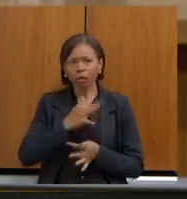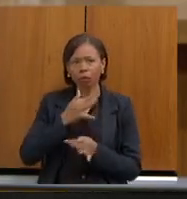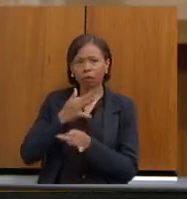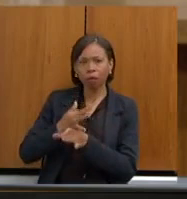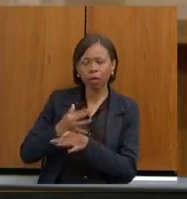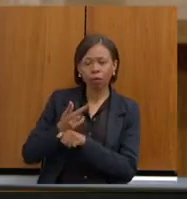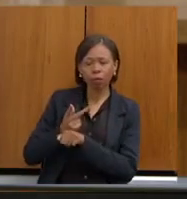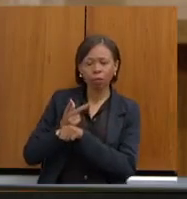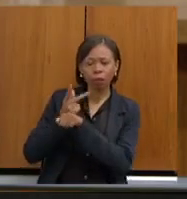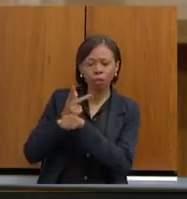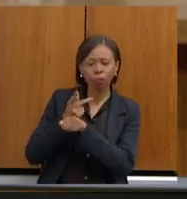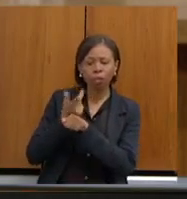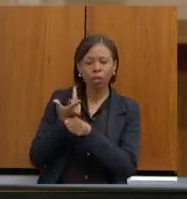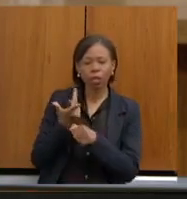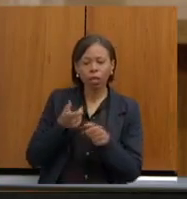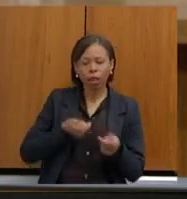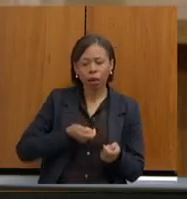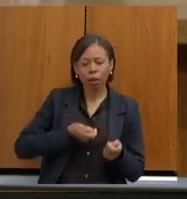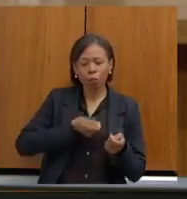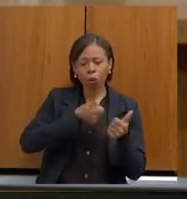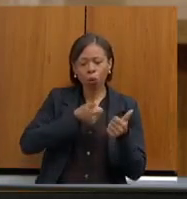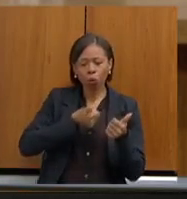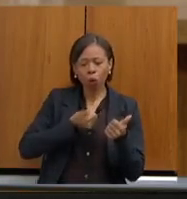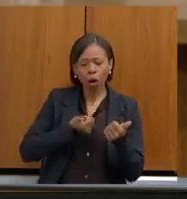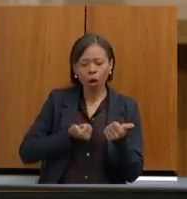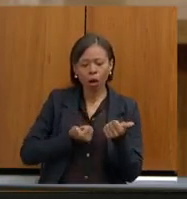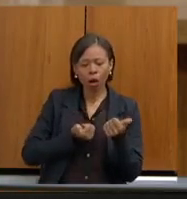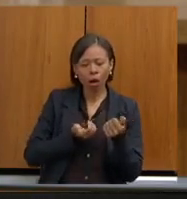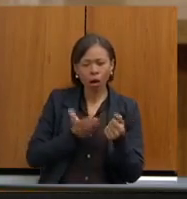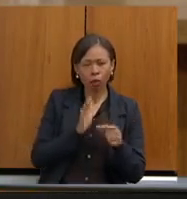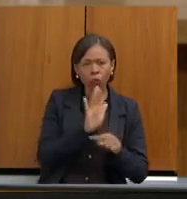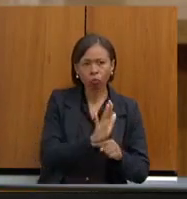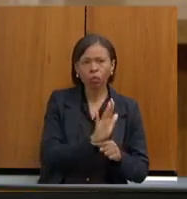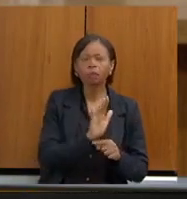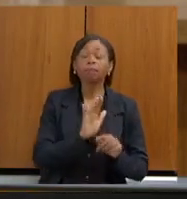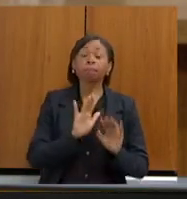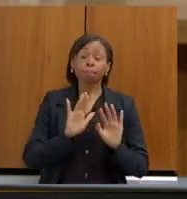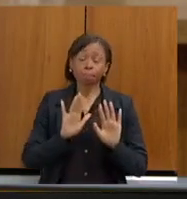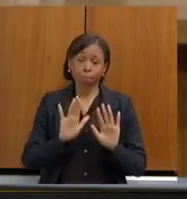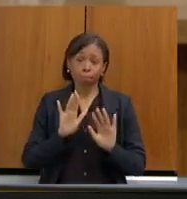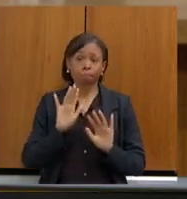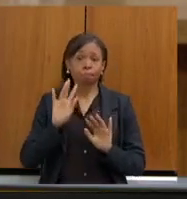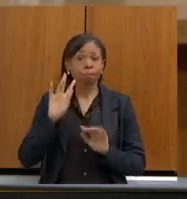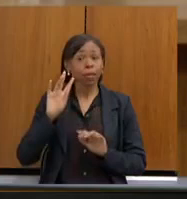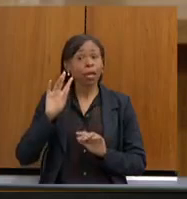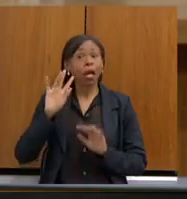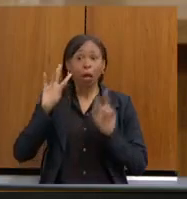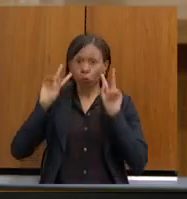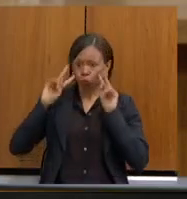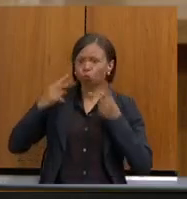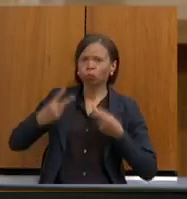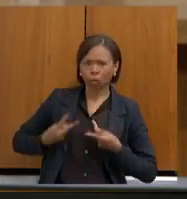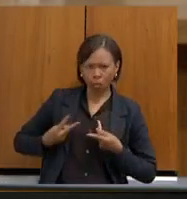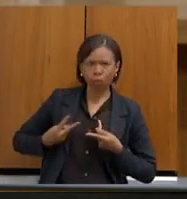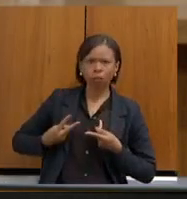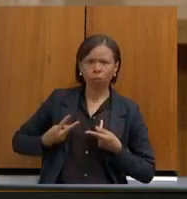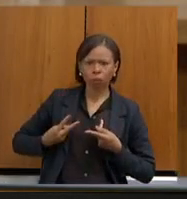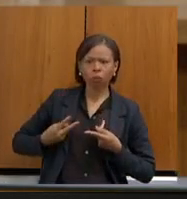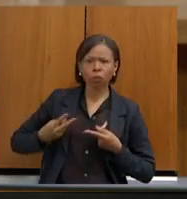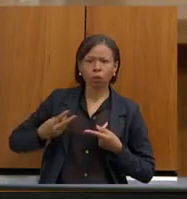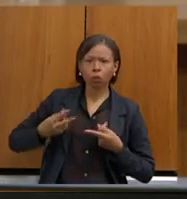ajuda de custo que eu gostaria até de reconhecendo o esforço de todos os Bombeiros